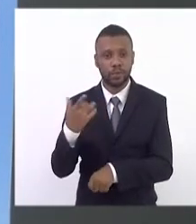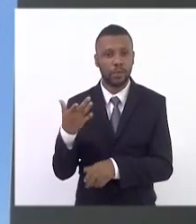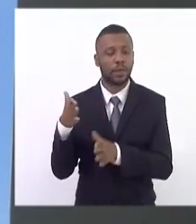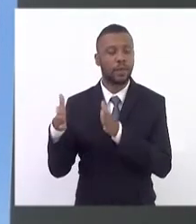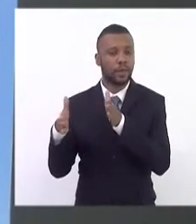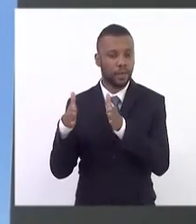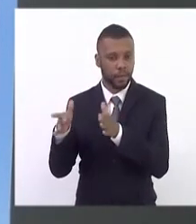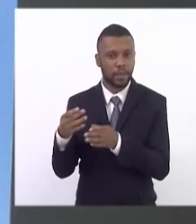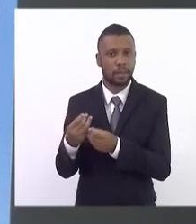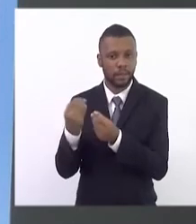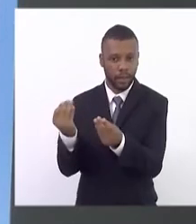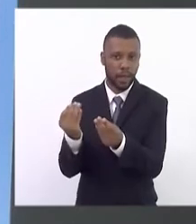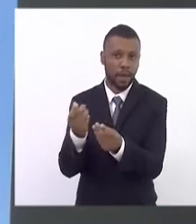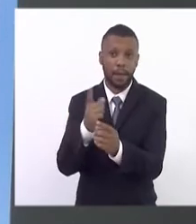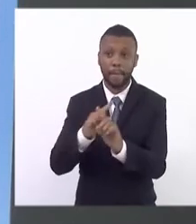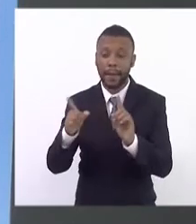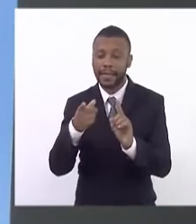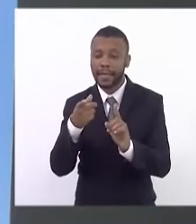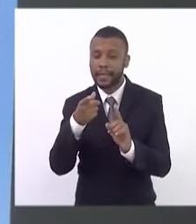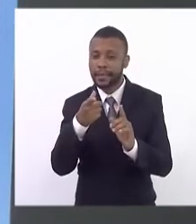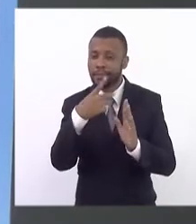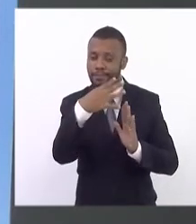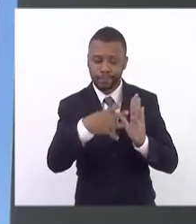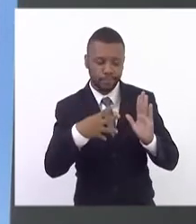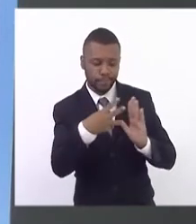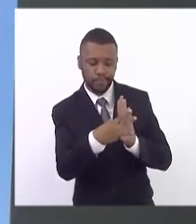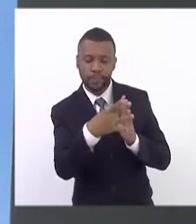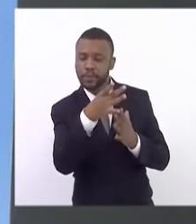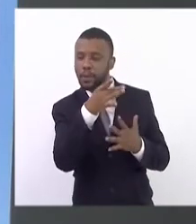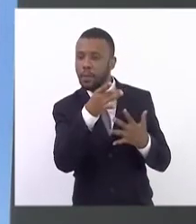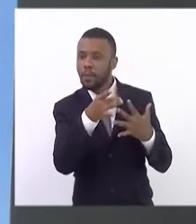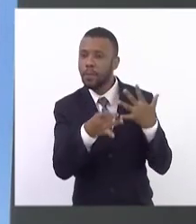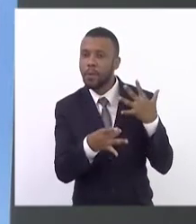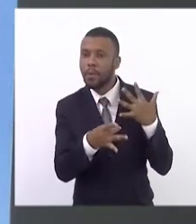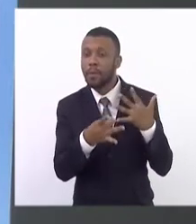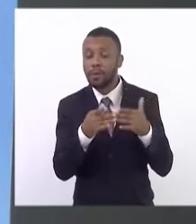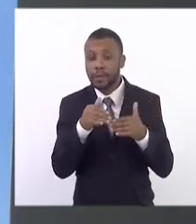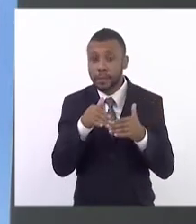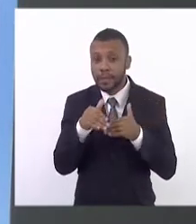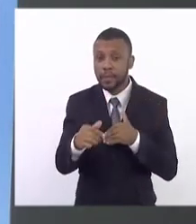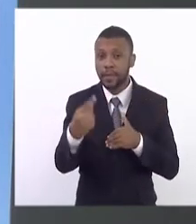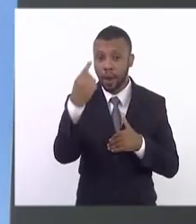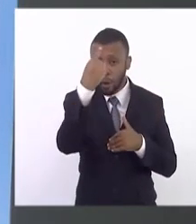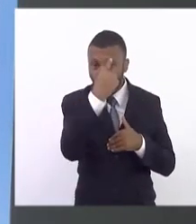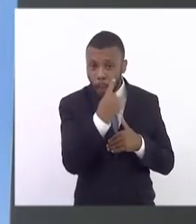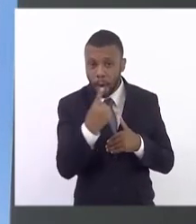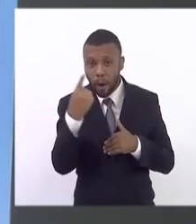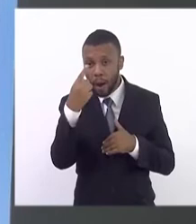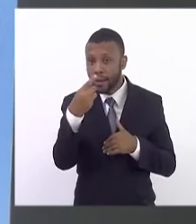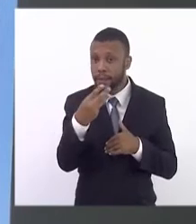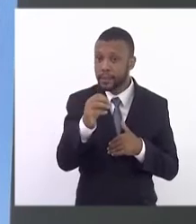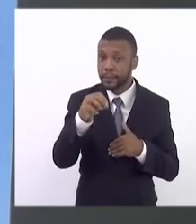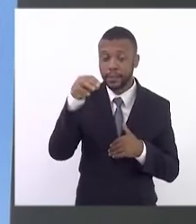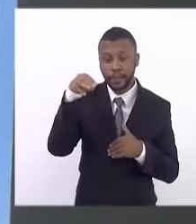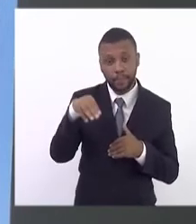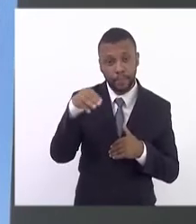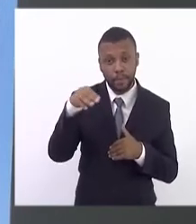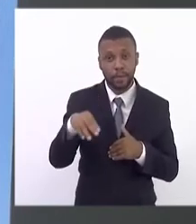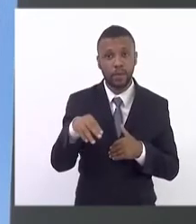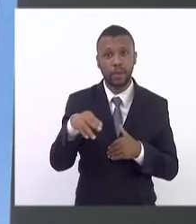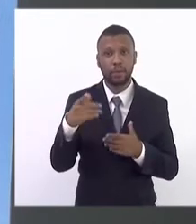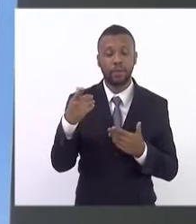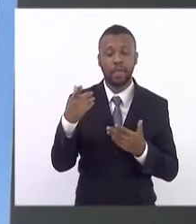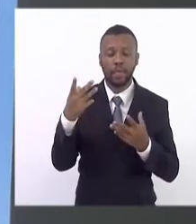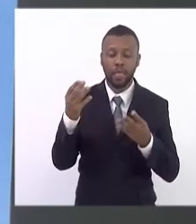memorial descritivo... Sem dúvida. É exatamente porque, daqui a uma hora e meia, isso vai fugir da nossa